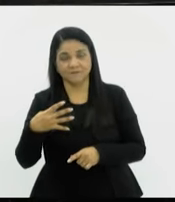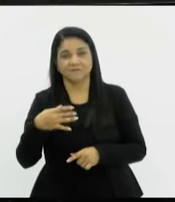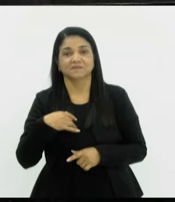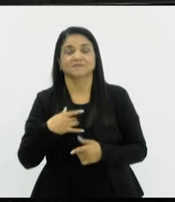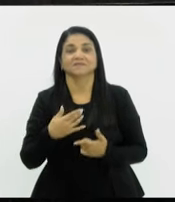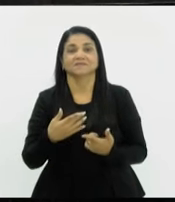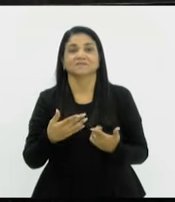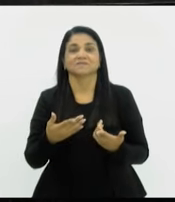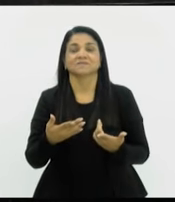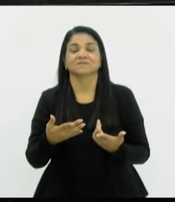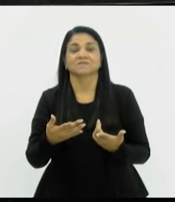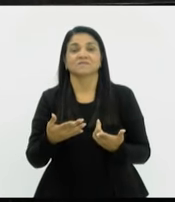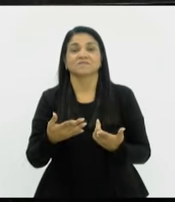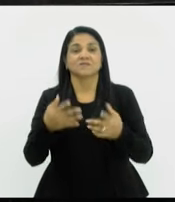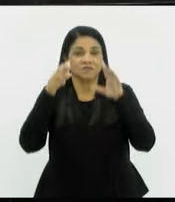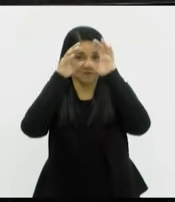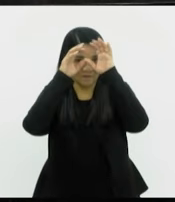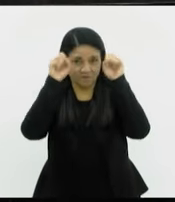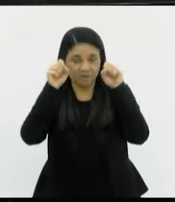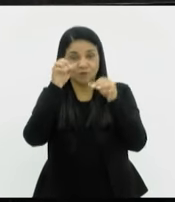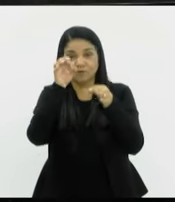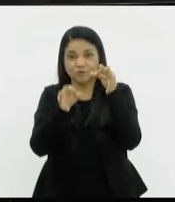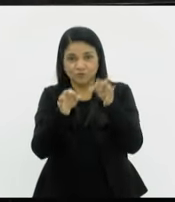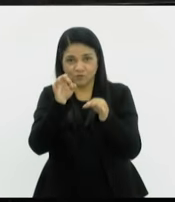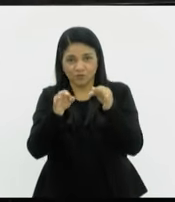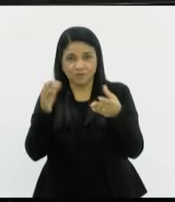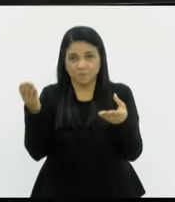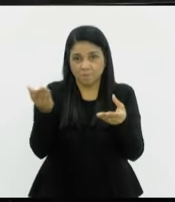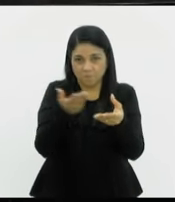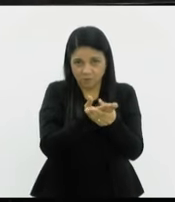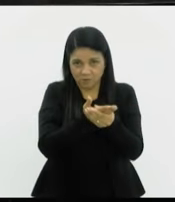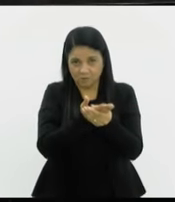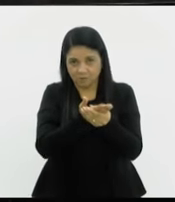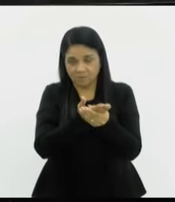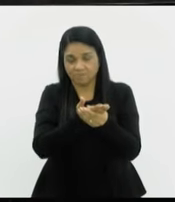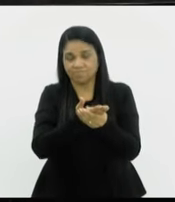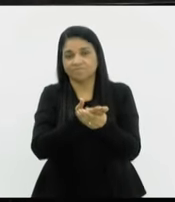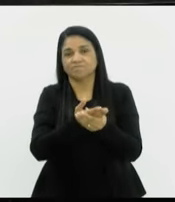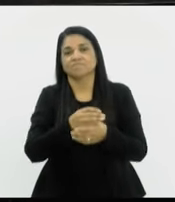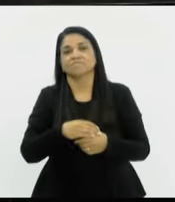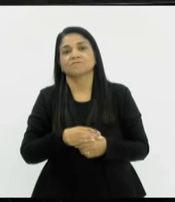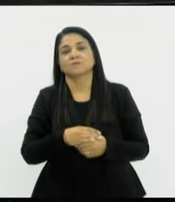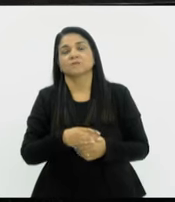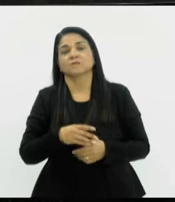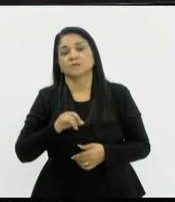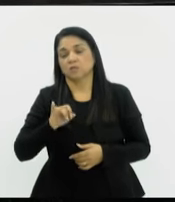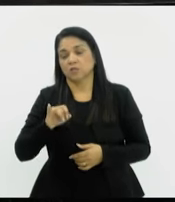de 2024, no Tribunal de Justiça, com essa ação direta de inconstitucionalidade.